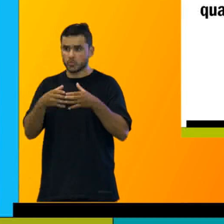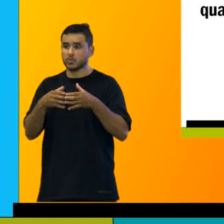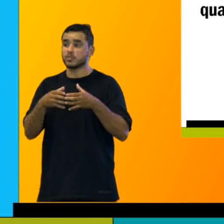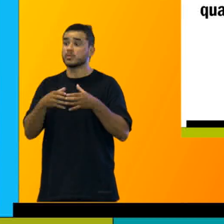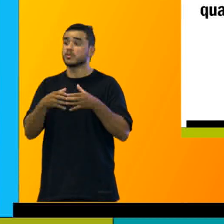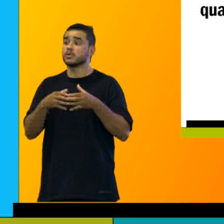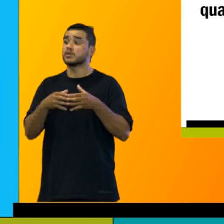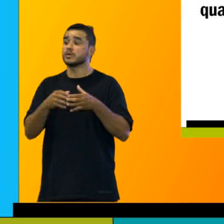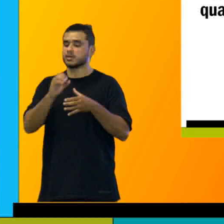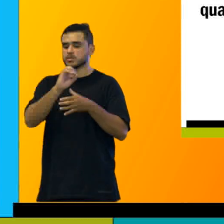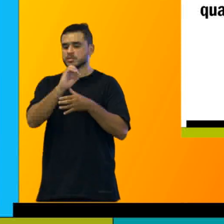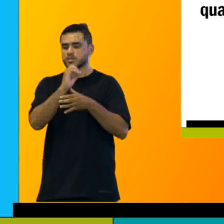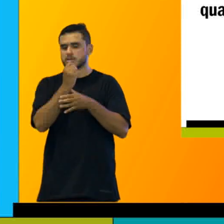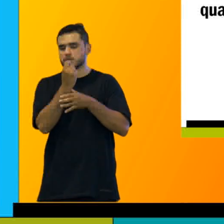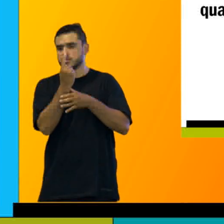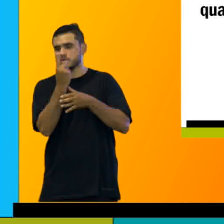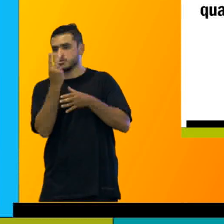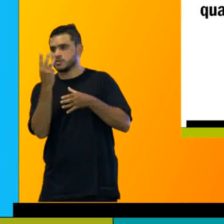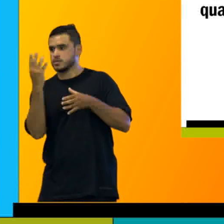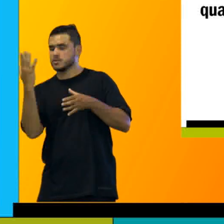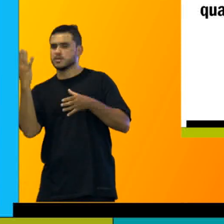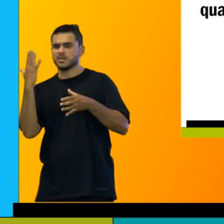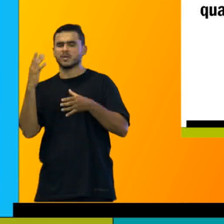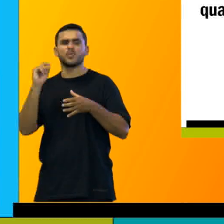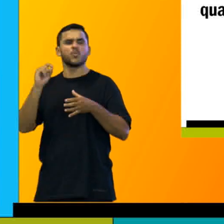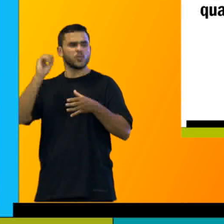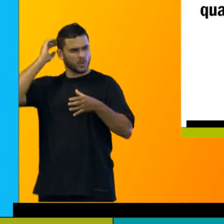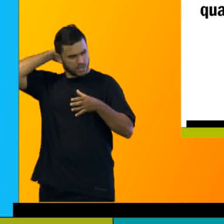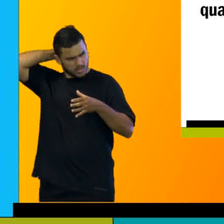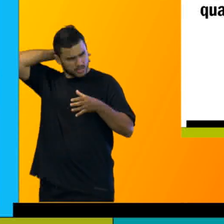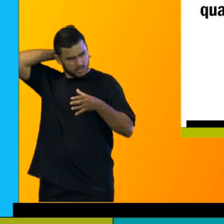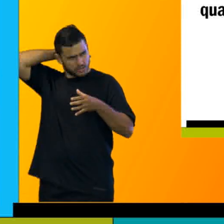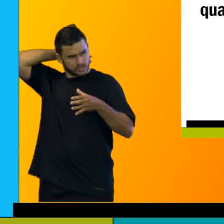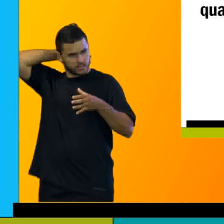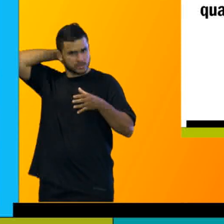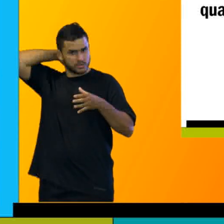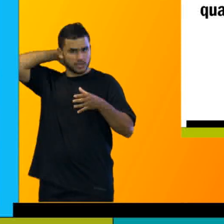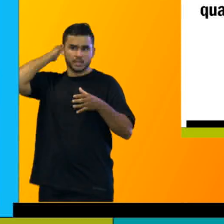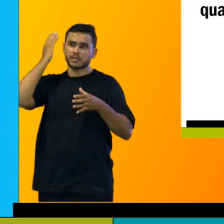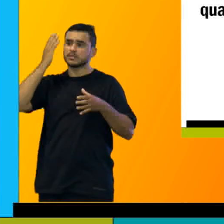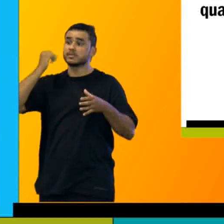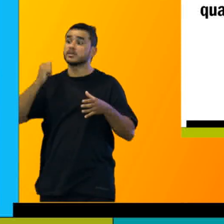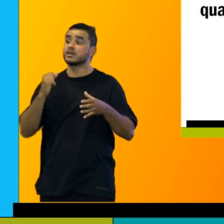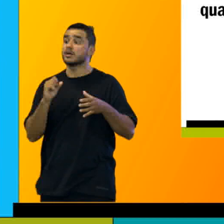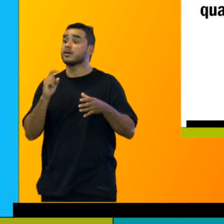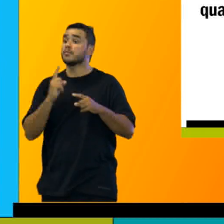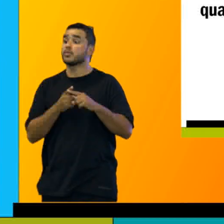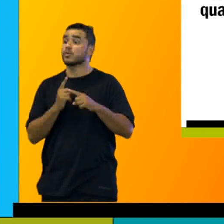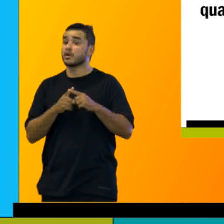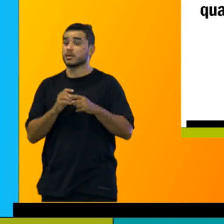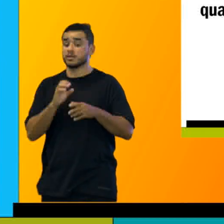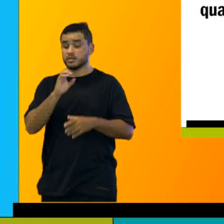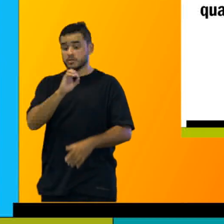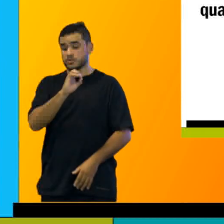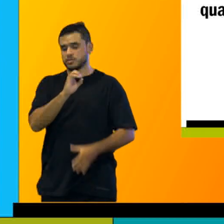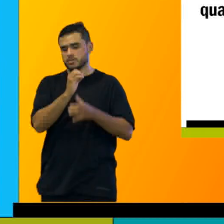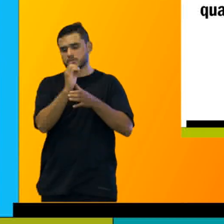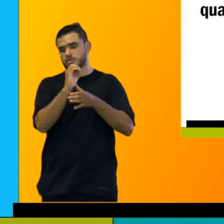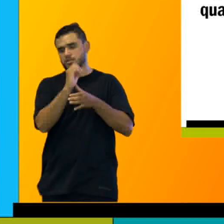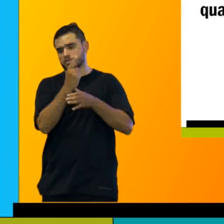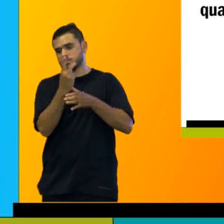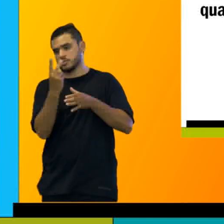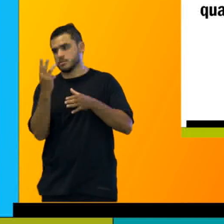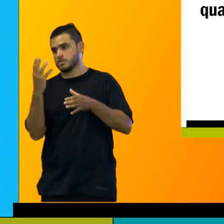quê? Decimal. Por que o número é decimal, galera? Porque tem 10 algarismos. Vai de 0